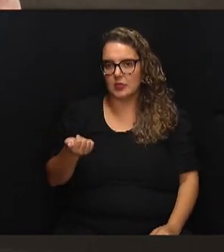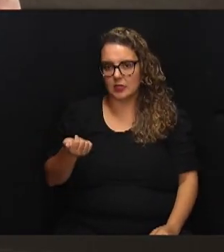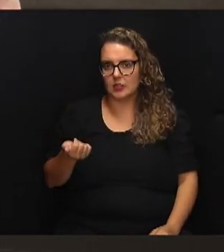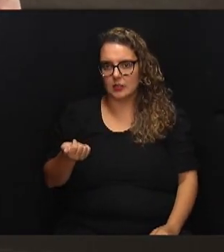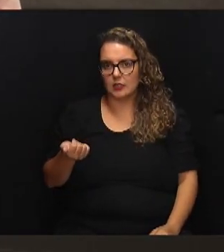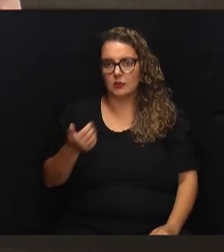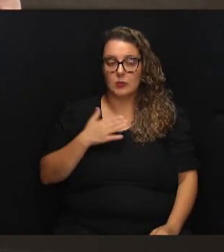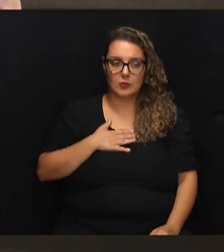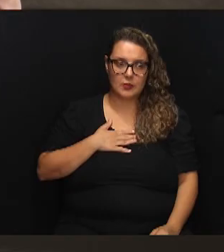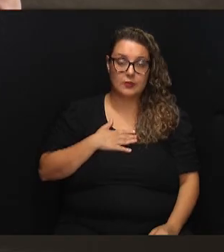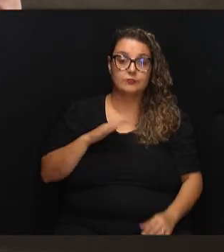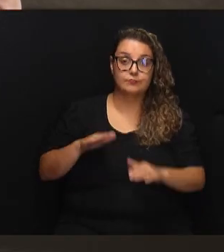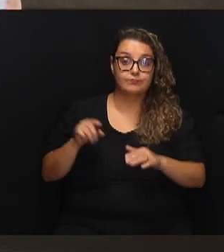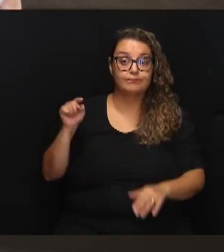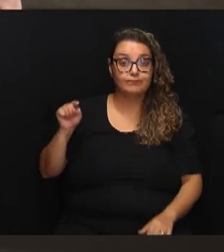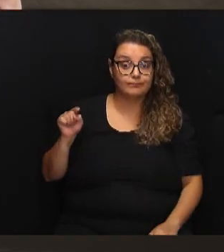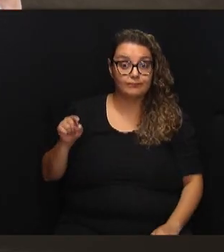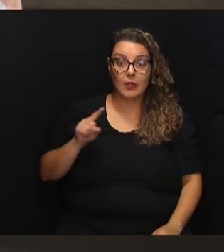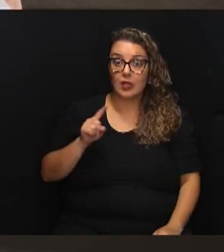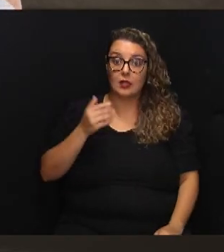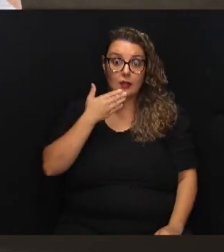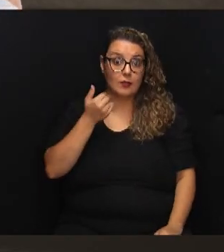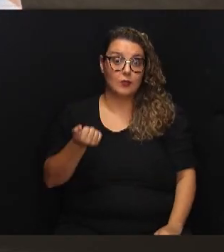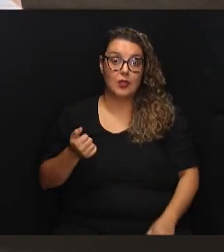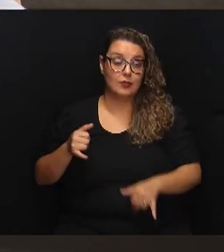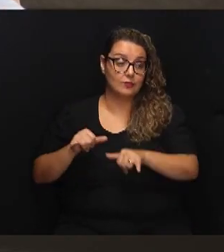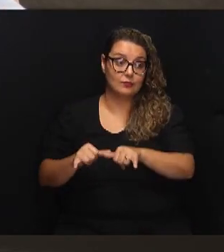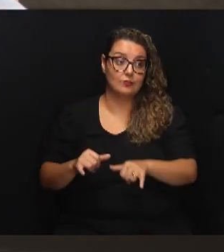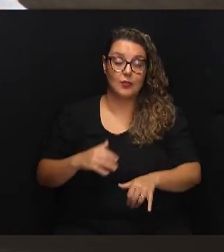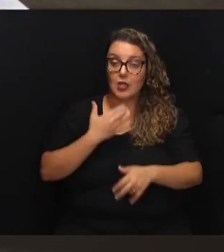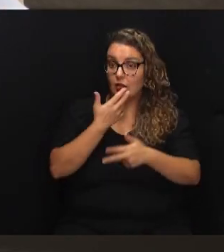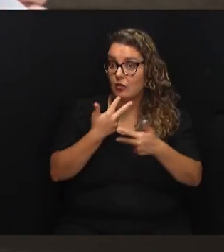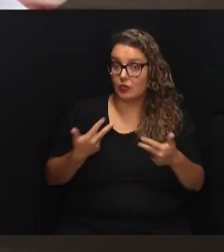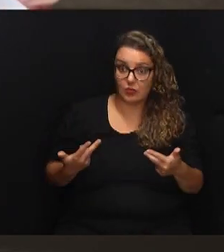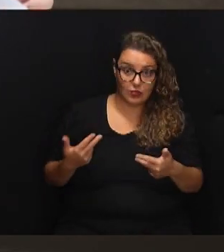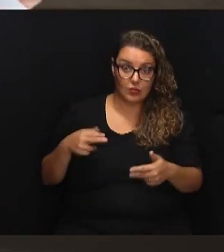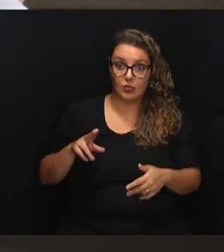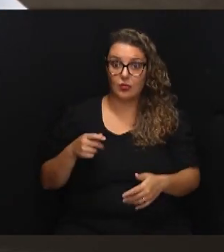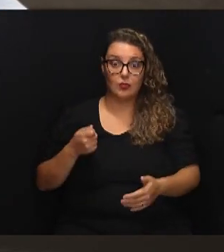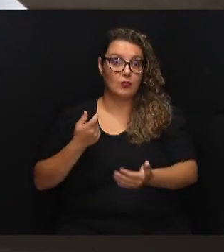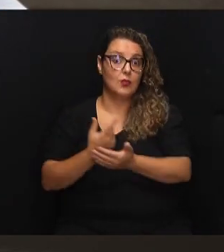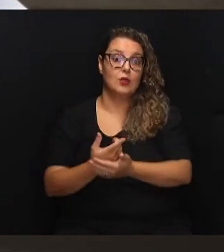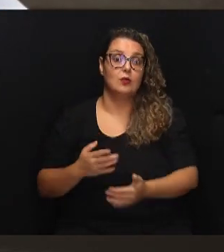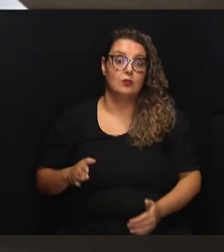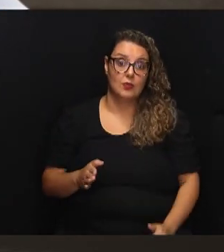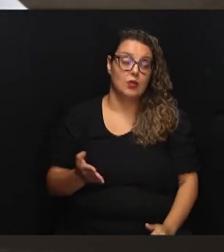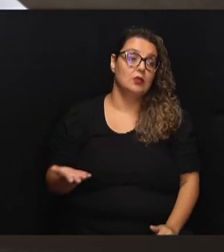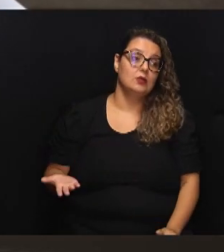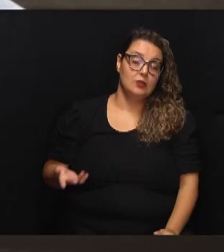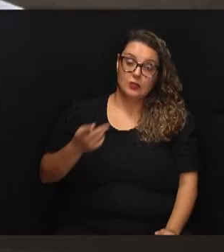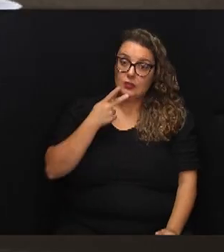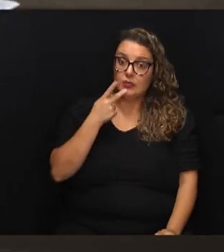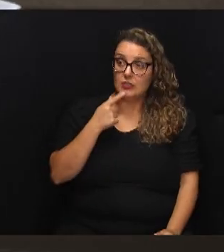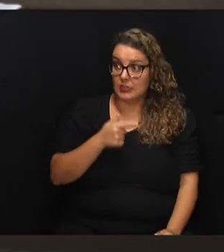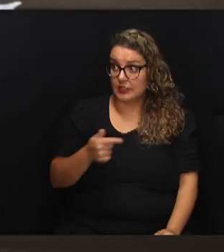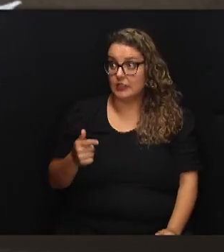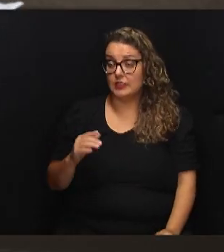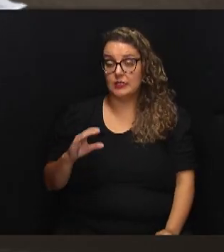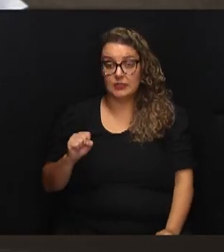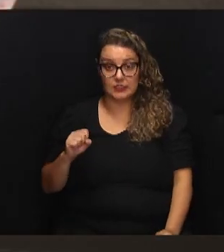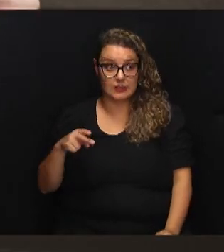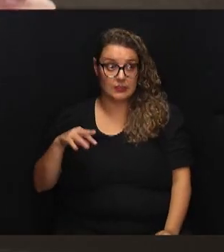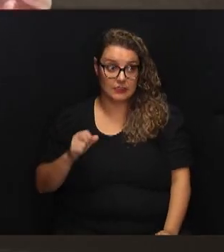Mas muitas vezes aquele lá não é o melhor mercado, por exemplo, para hortifruti ou para comprar um peixe, né? Estamos falando de Semana Santa,